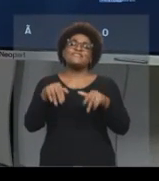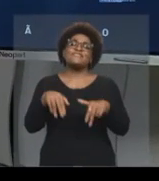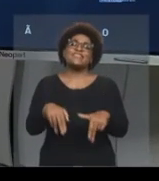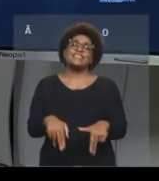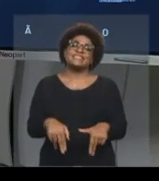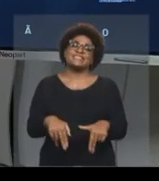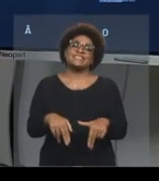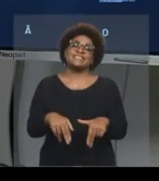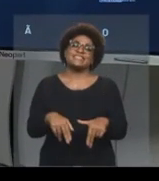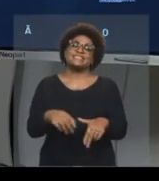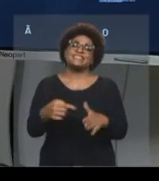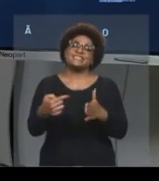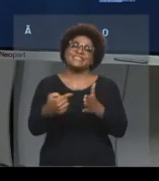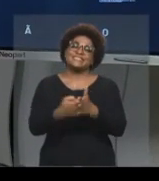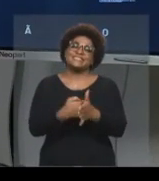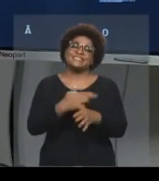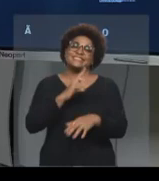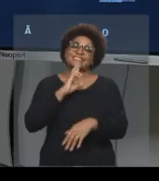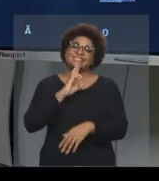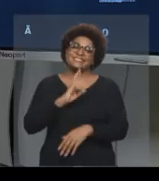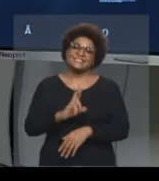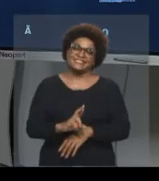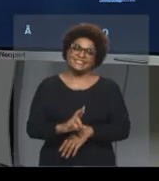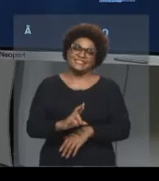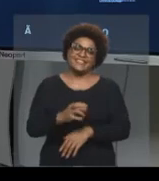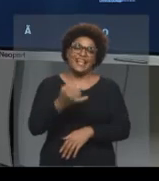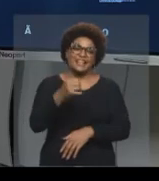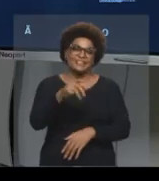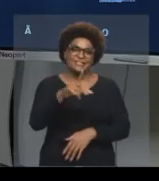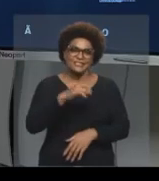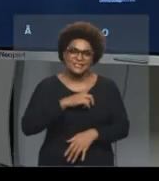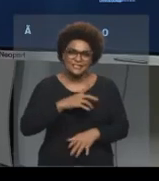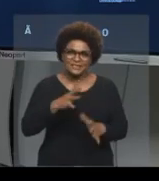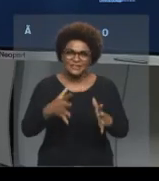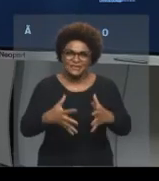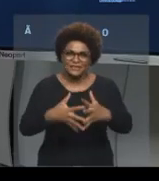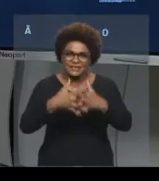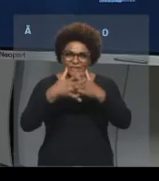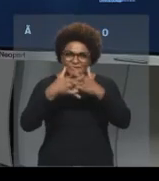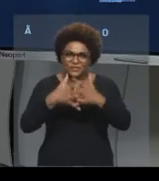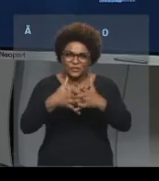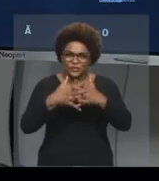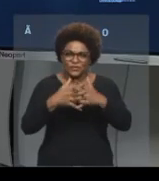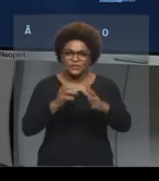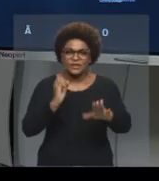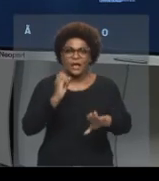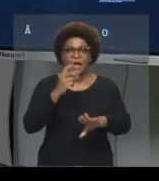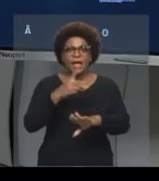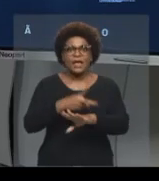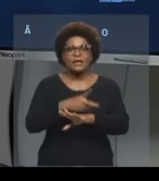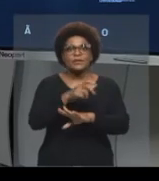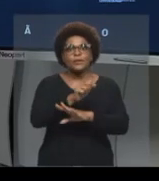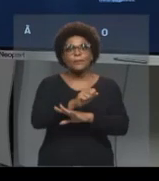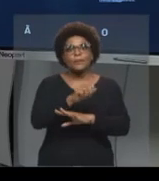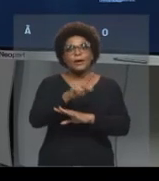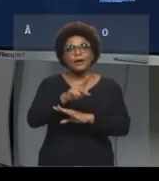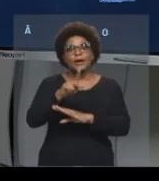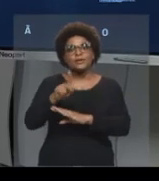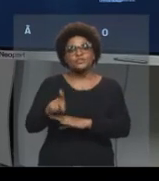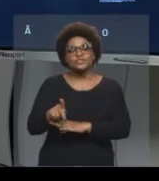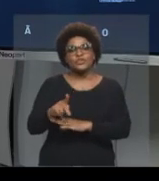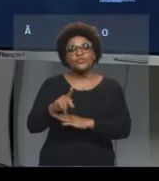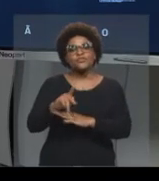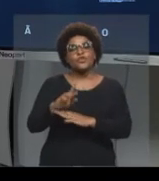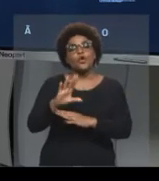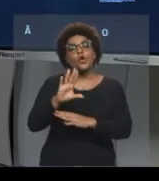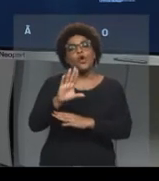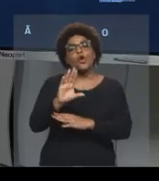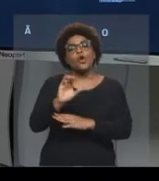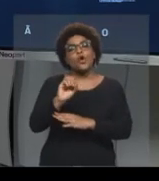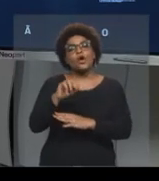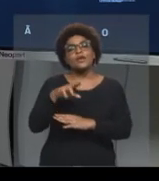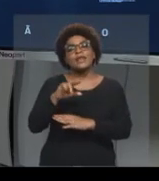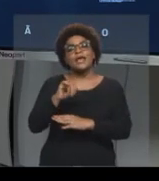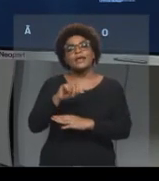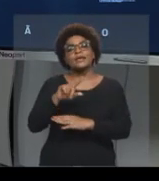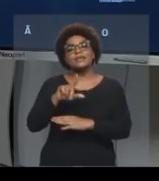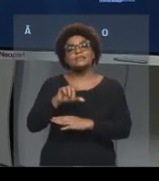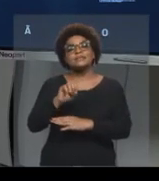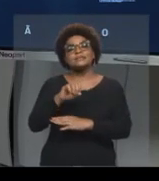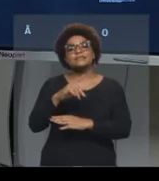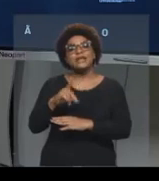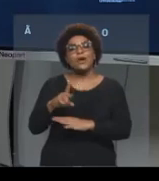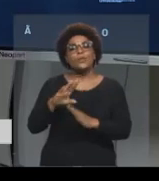ficou alguma dúvida, é só você acessar o aplicativo Conexão Escola 2.0 e enviar a sua